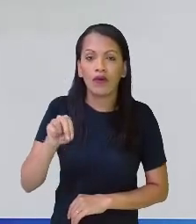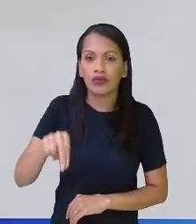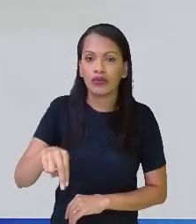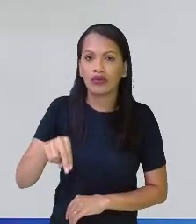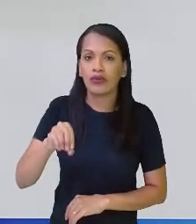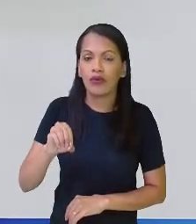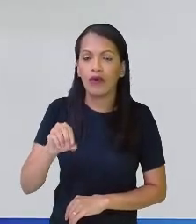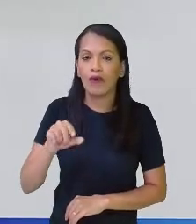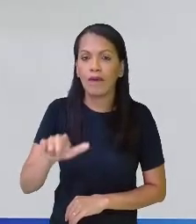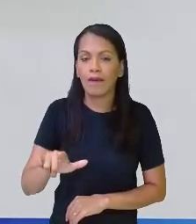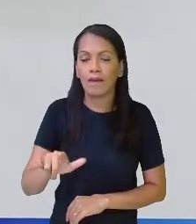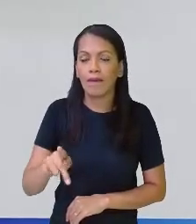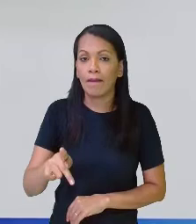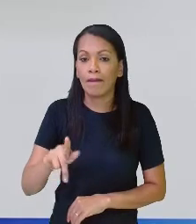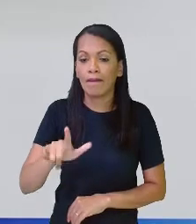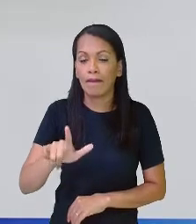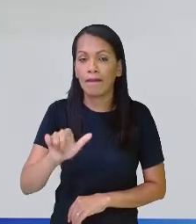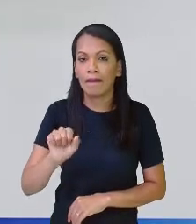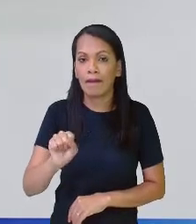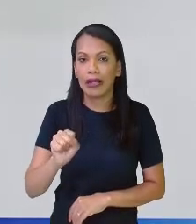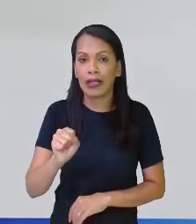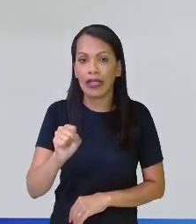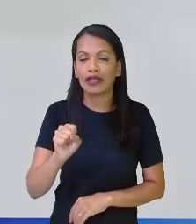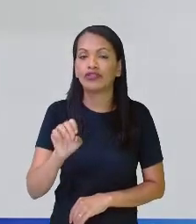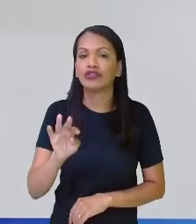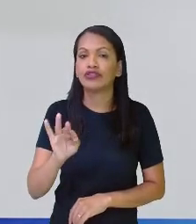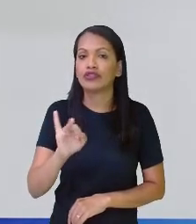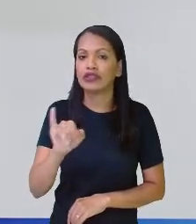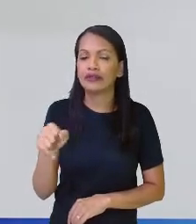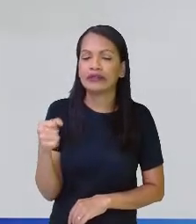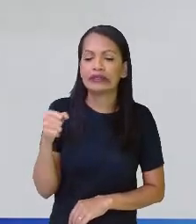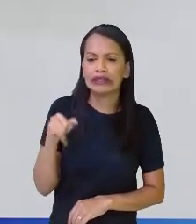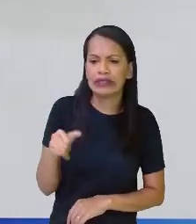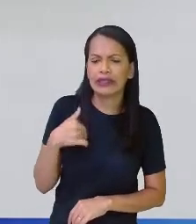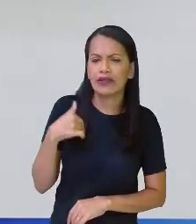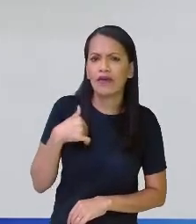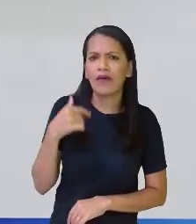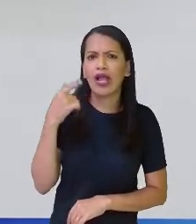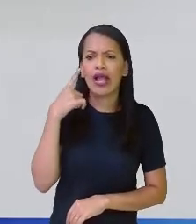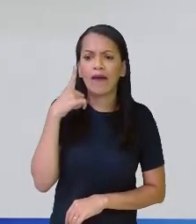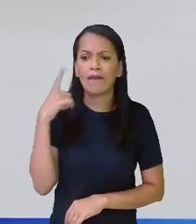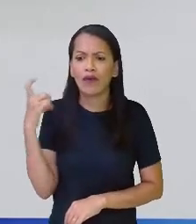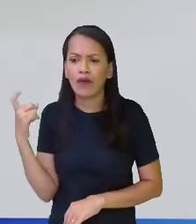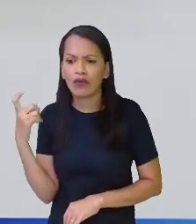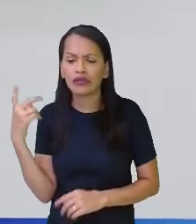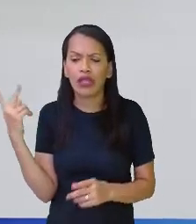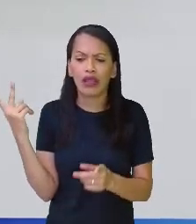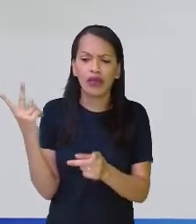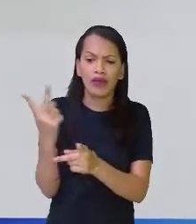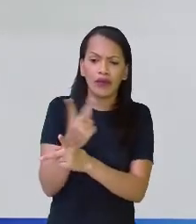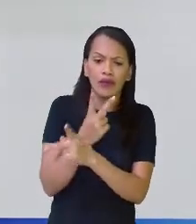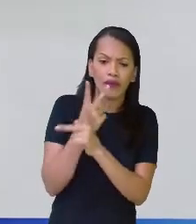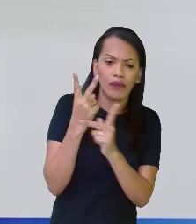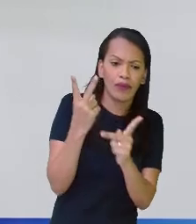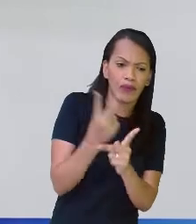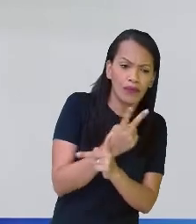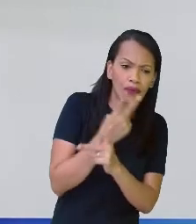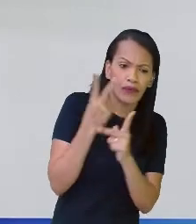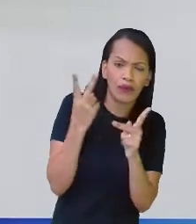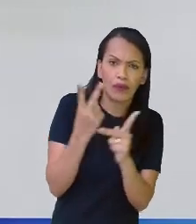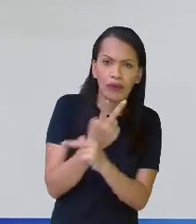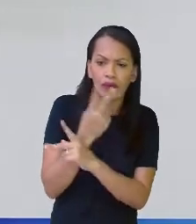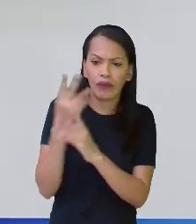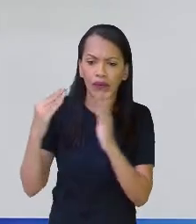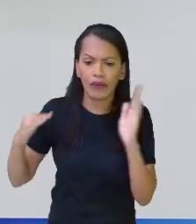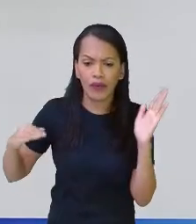esse profissional, ele fica ali ligado, se tem que botar uma música, se tem que botar um efeito de um vento, se tem que botar o efeito de uma batida de